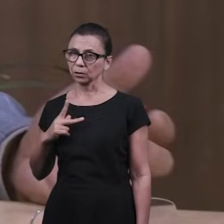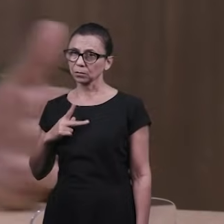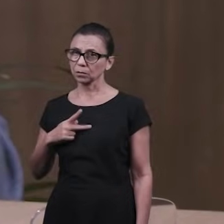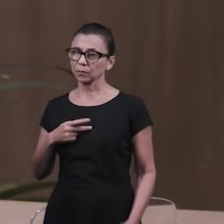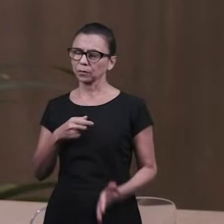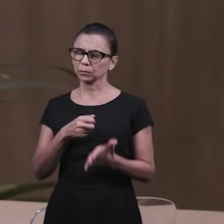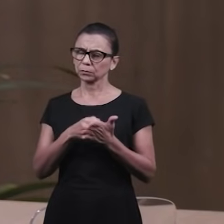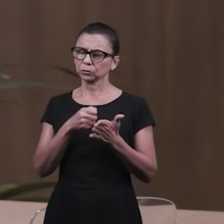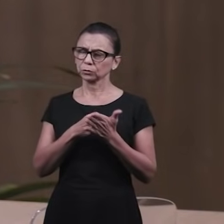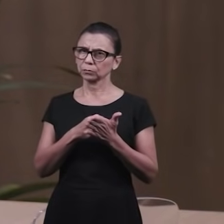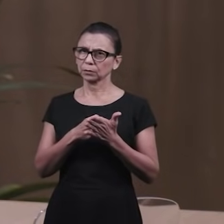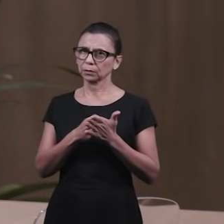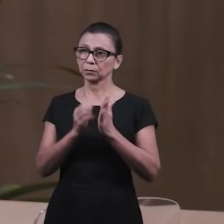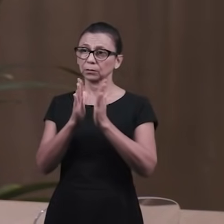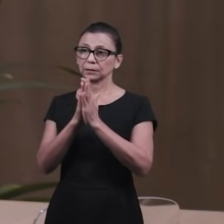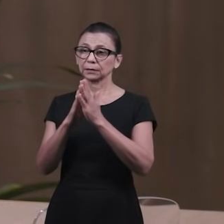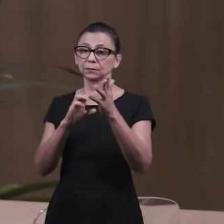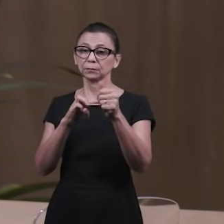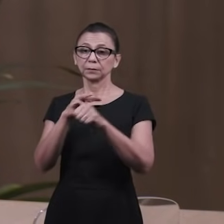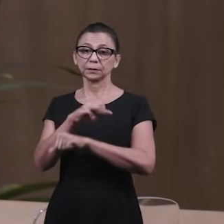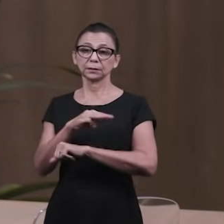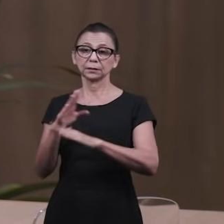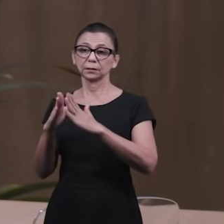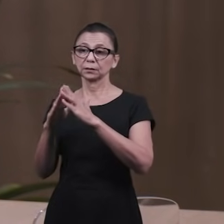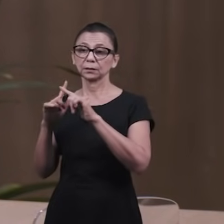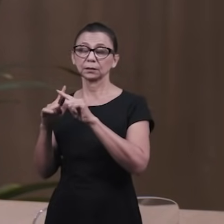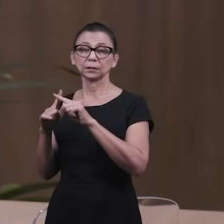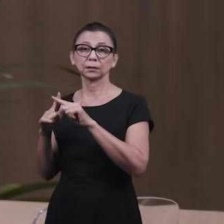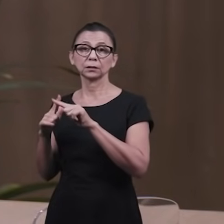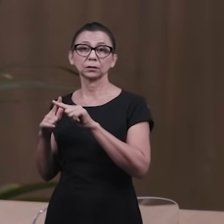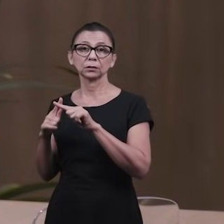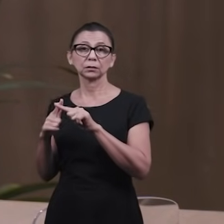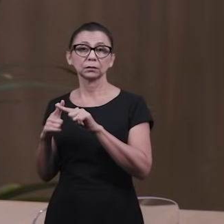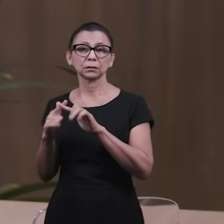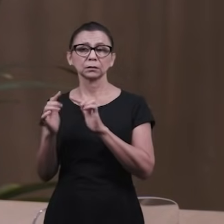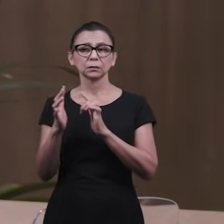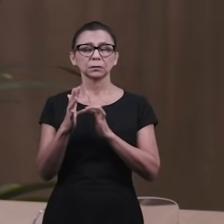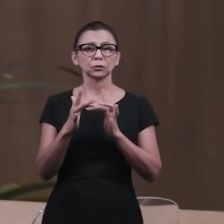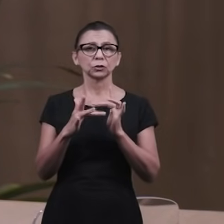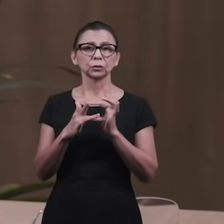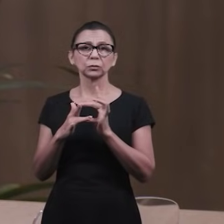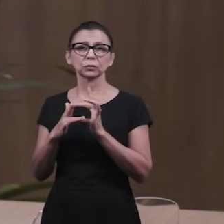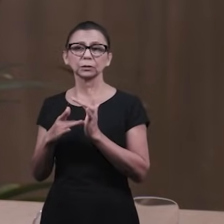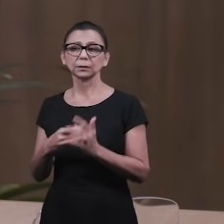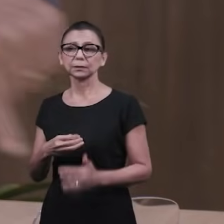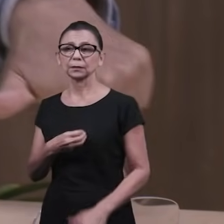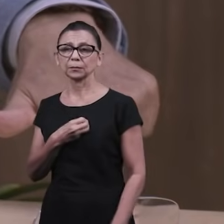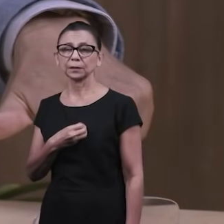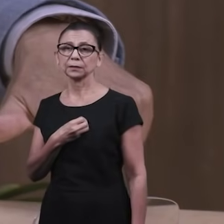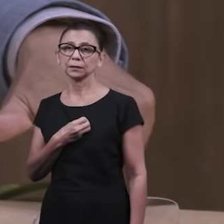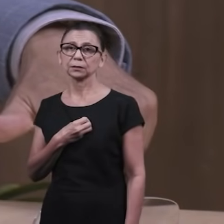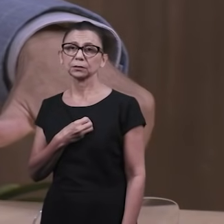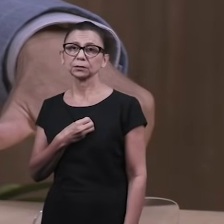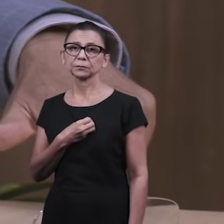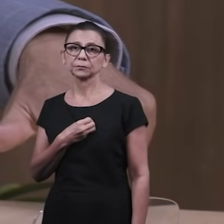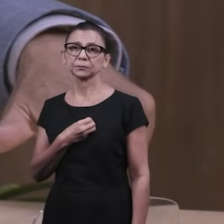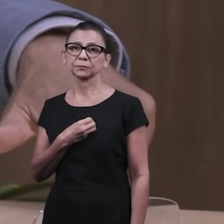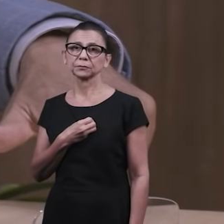na oração e no ministério da palavra. Nós. Por que ministério da palavra? Jesus. Porque Paulo mais tarde diz que a igreja é